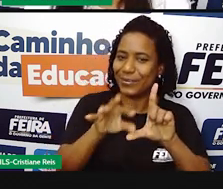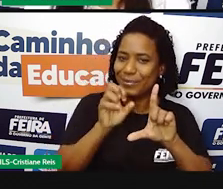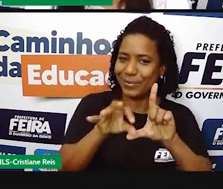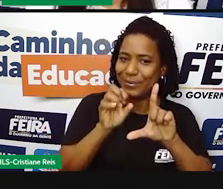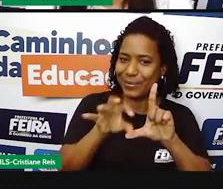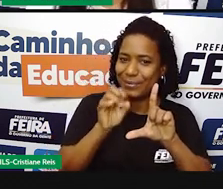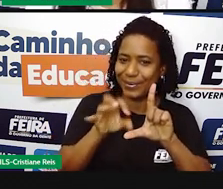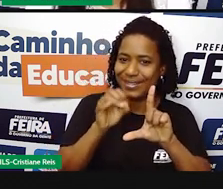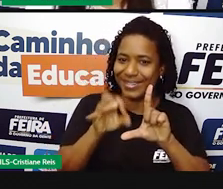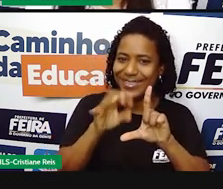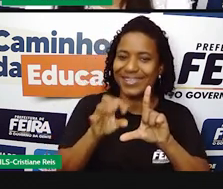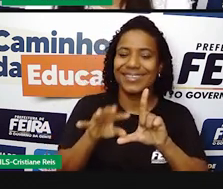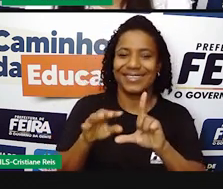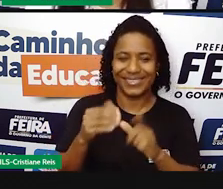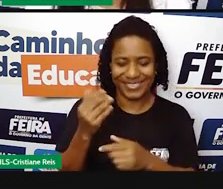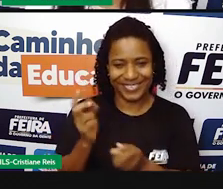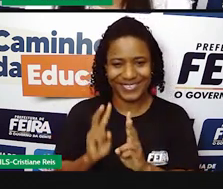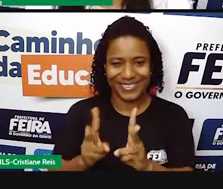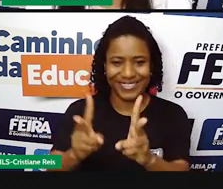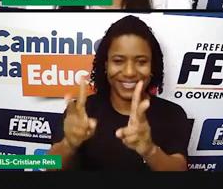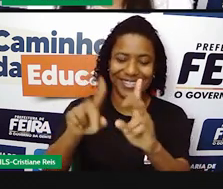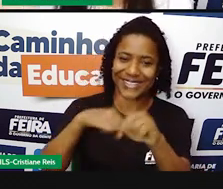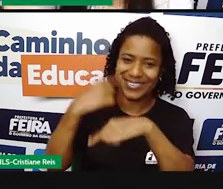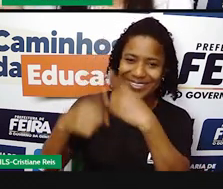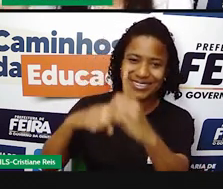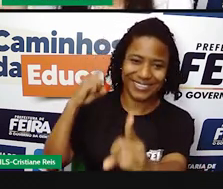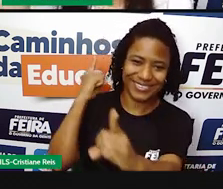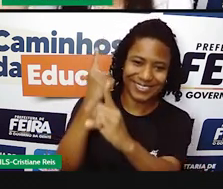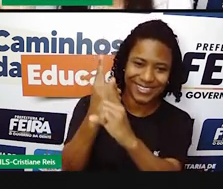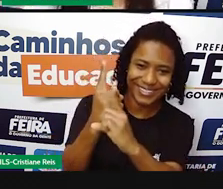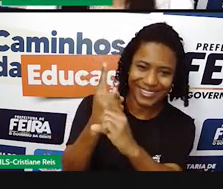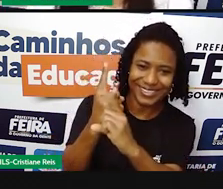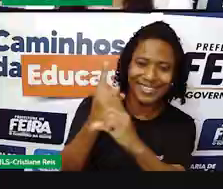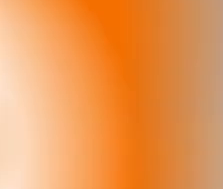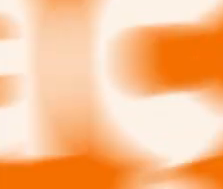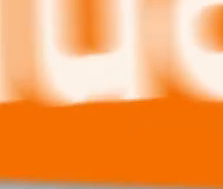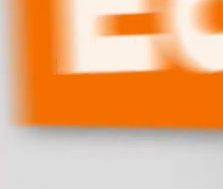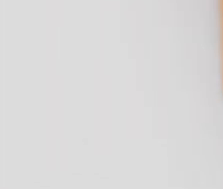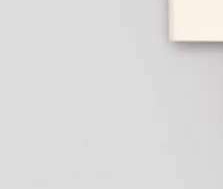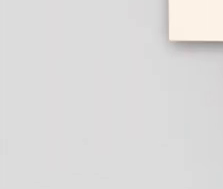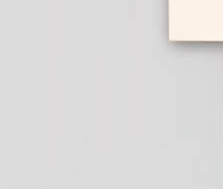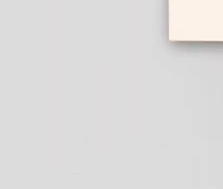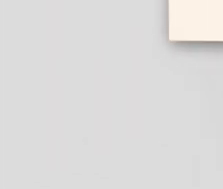e a gente se encontra aí no próximo momento, tá certo, turma? Tchau, tchau.